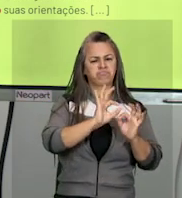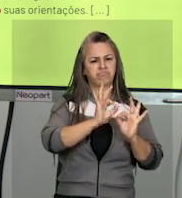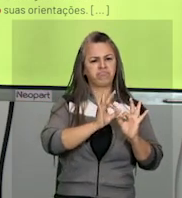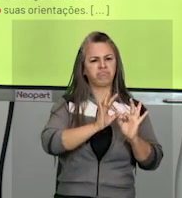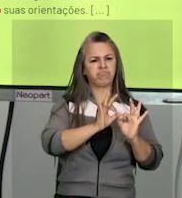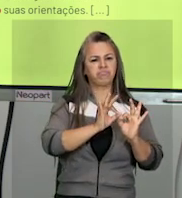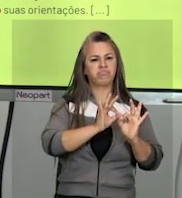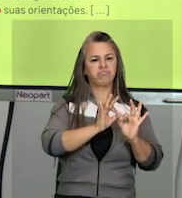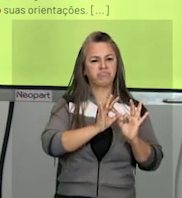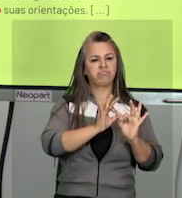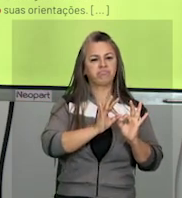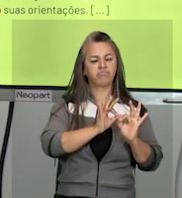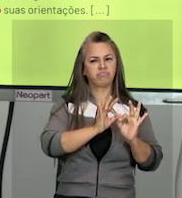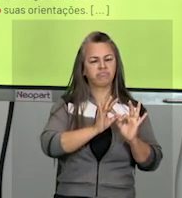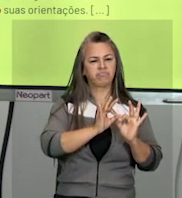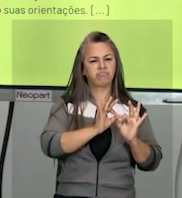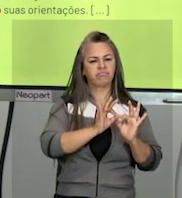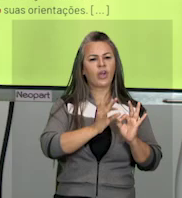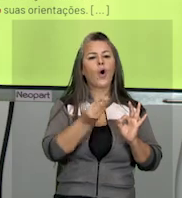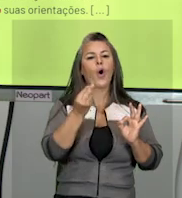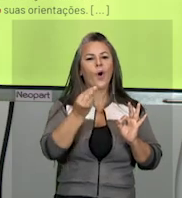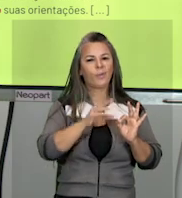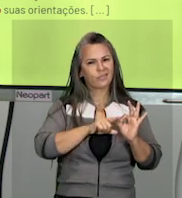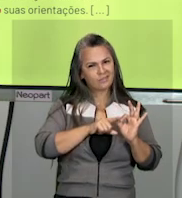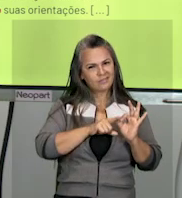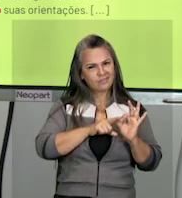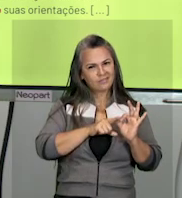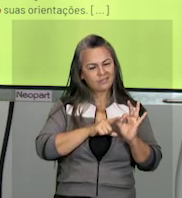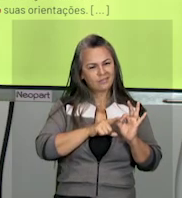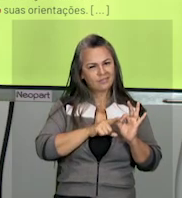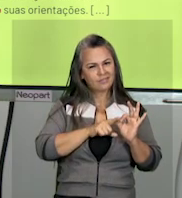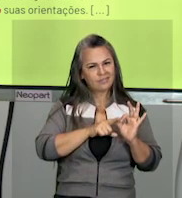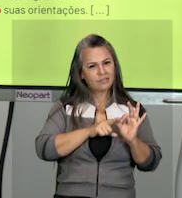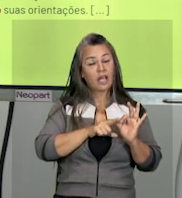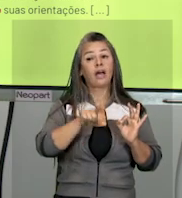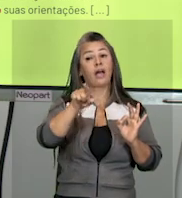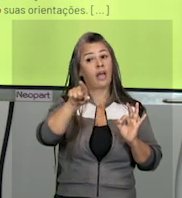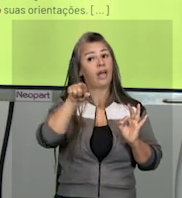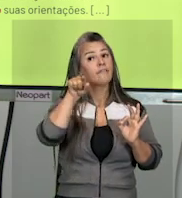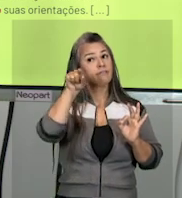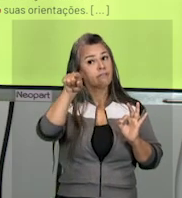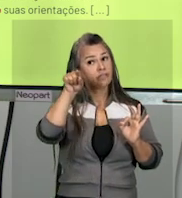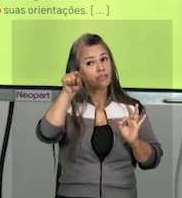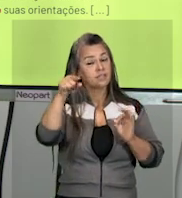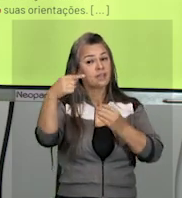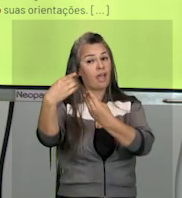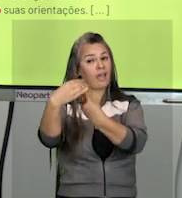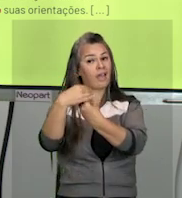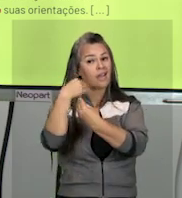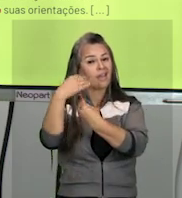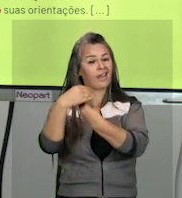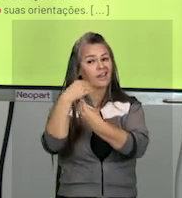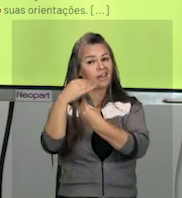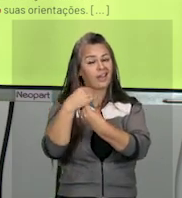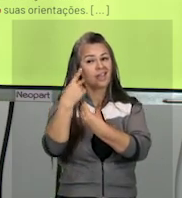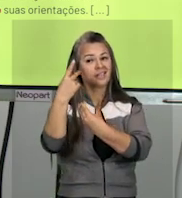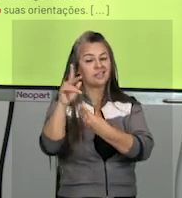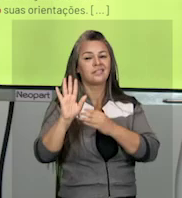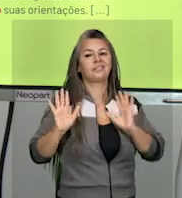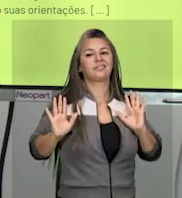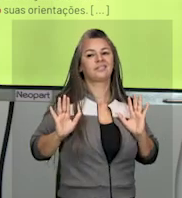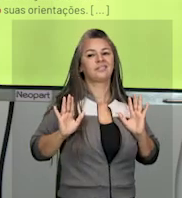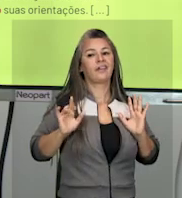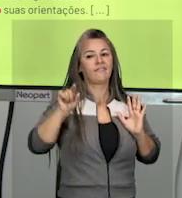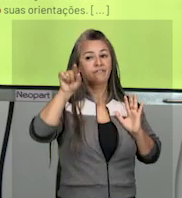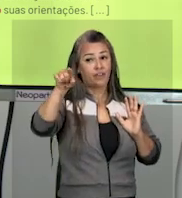Como vocês fizeram? De que maneira? Como foi feito isso? Segundo suas orientações, conforme você